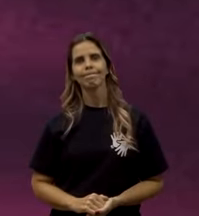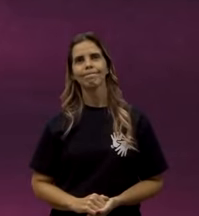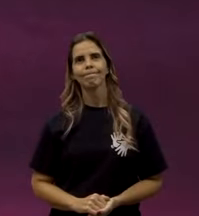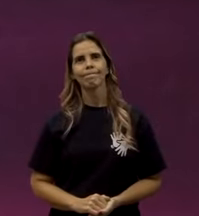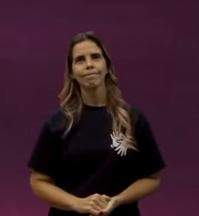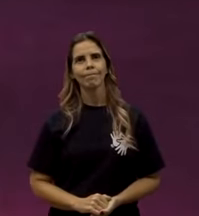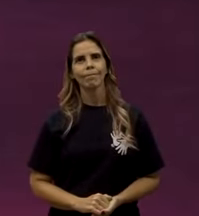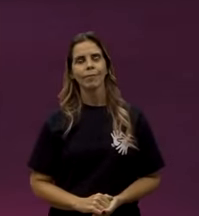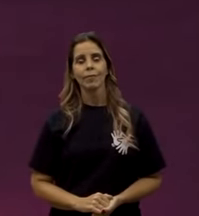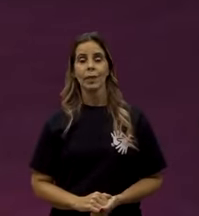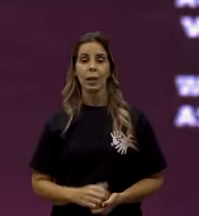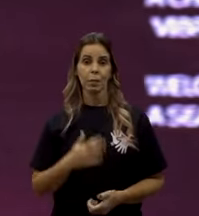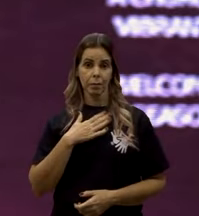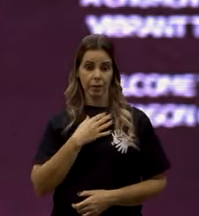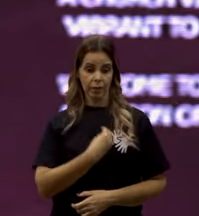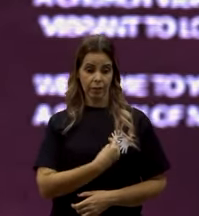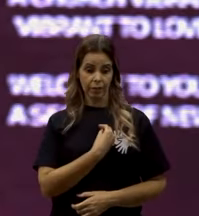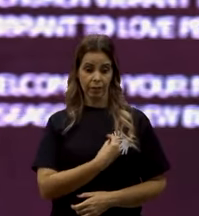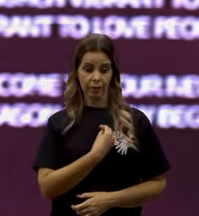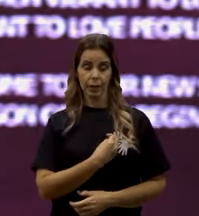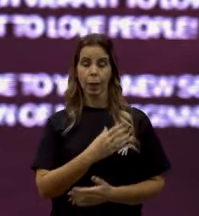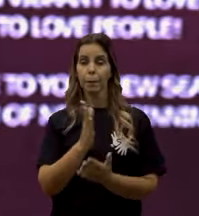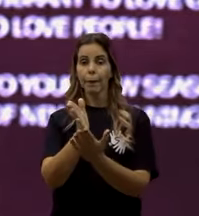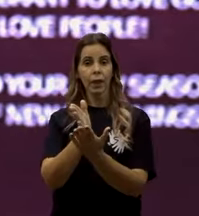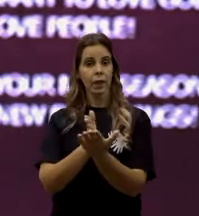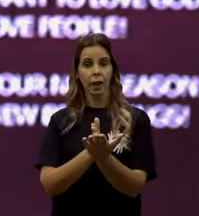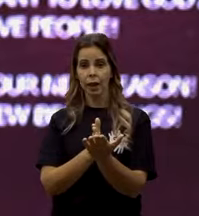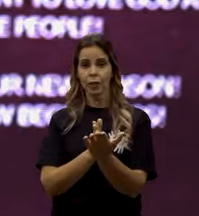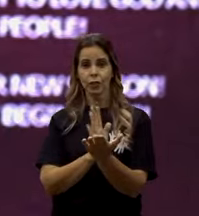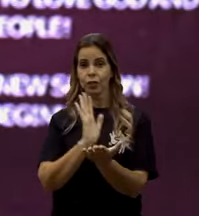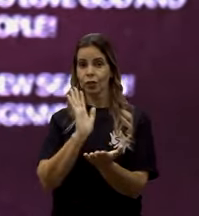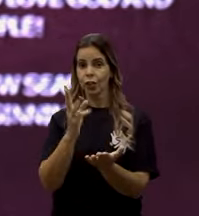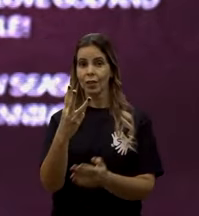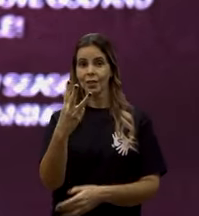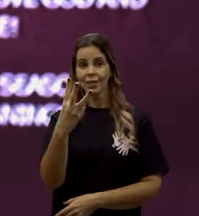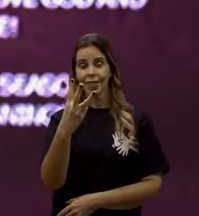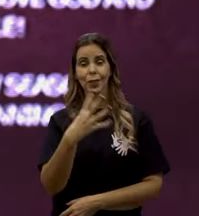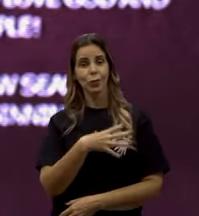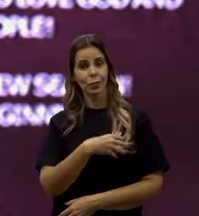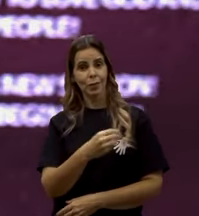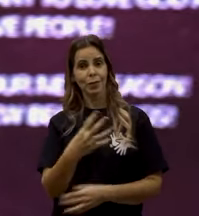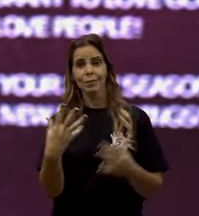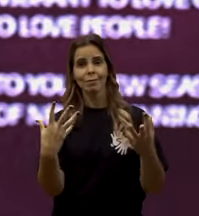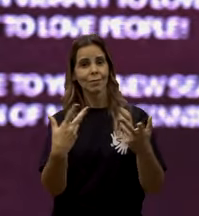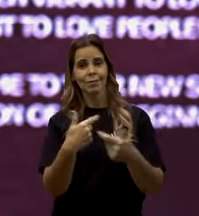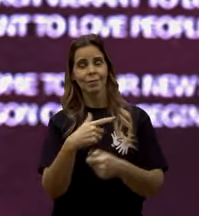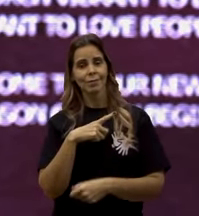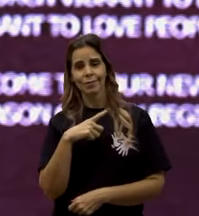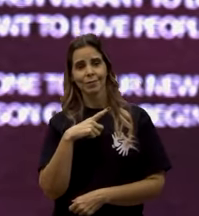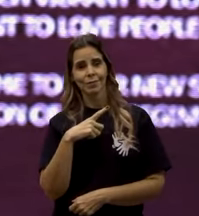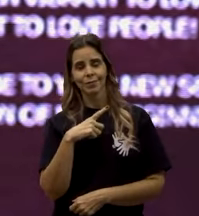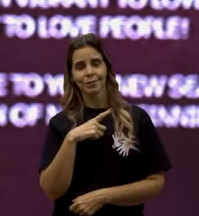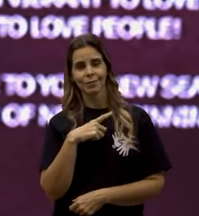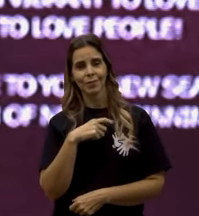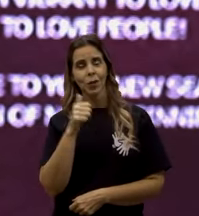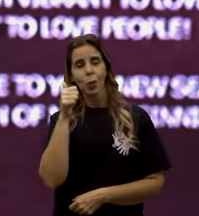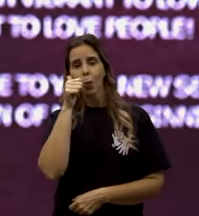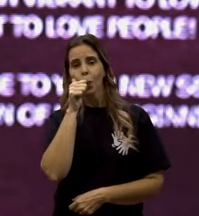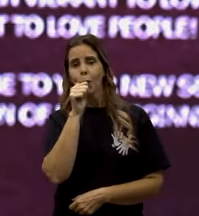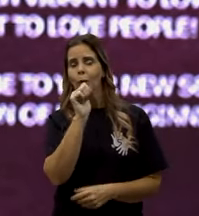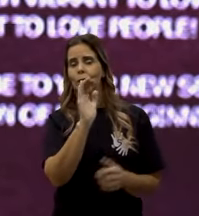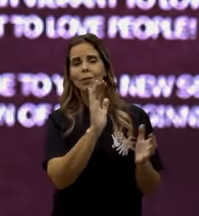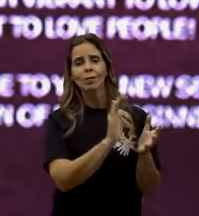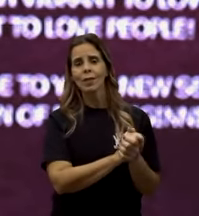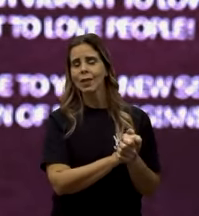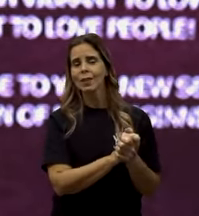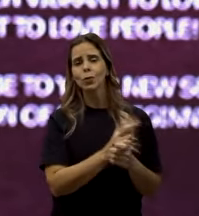eu já tô na metade da minha vida por que pareça tem três filhos maravilhosos tem uma esposa que acorda todo dia querendo me